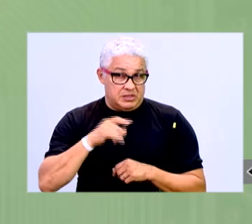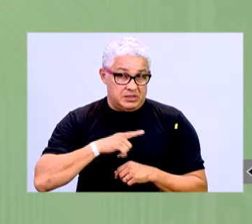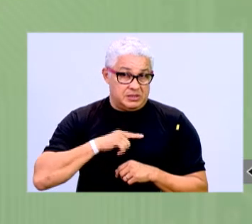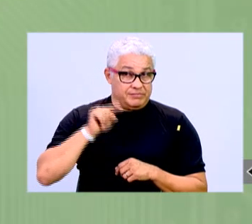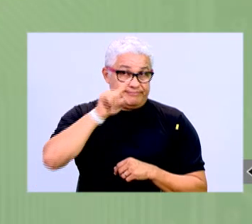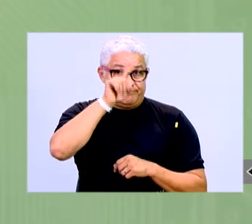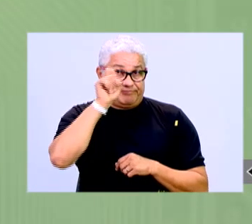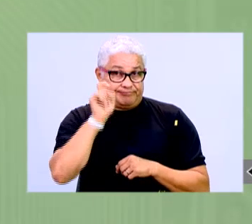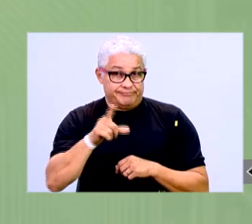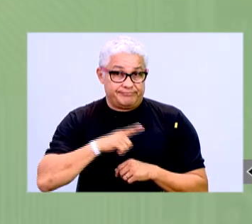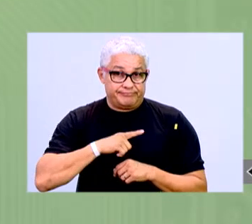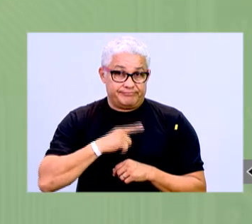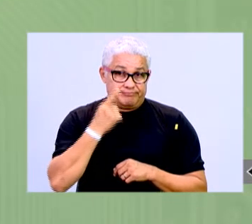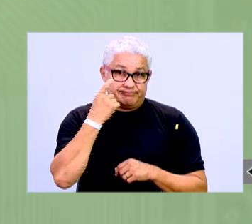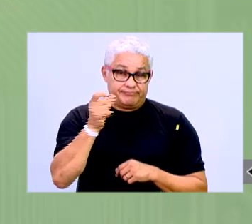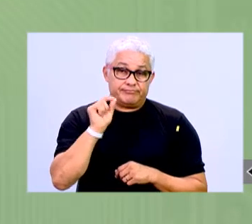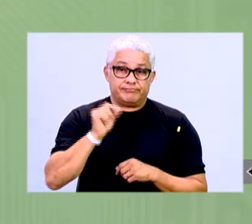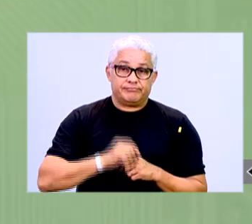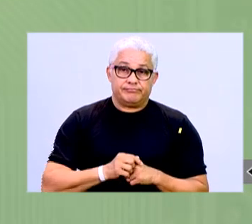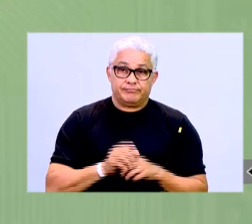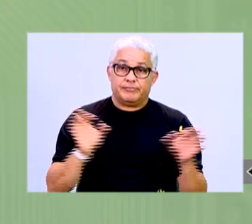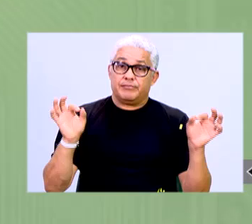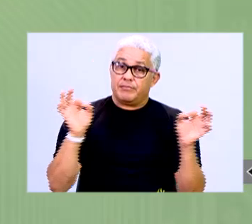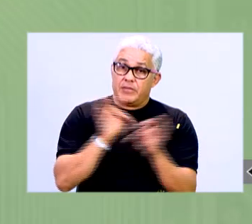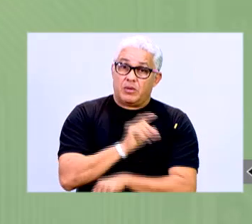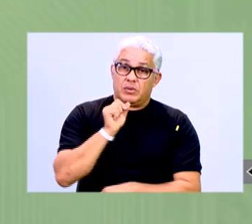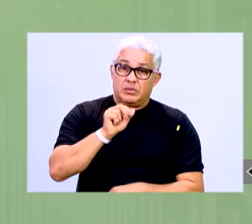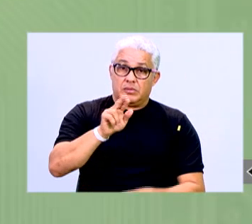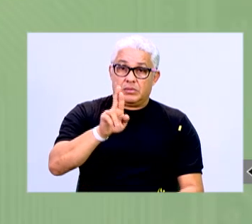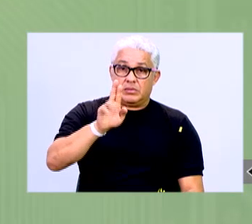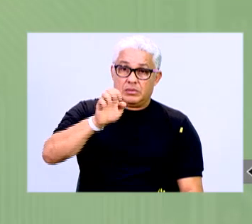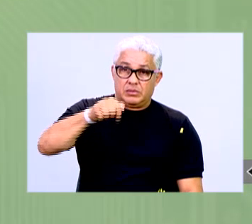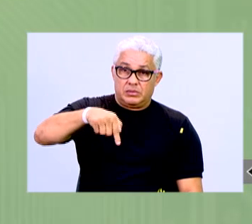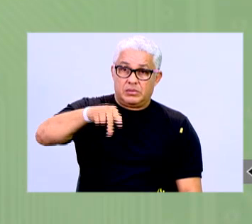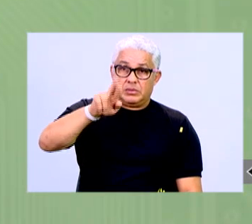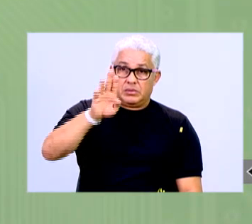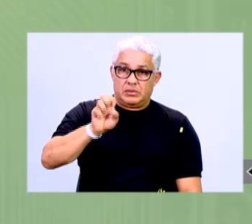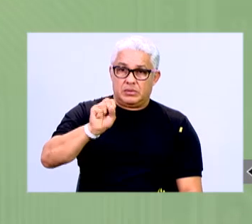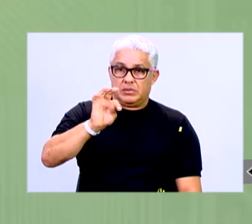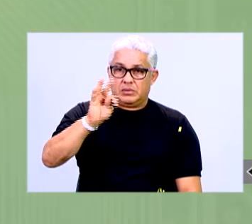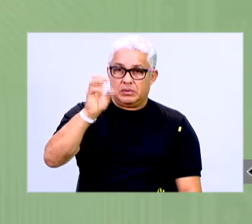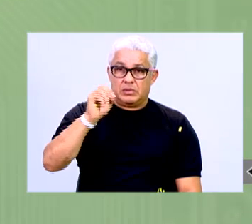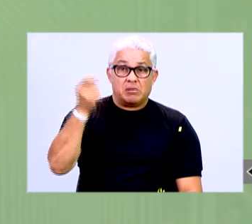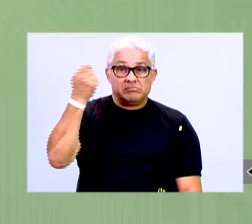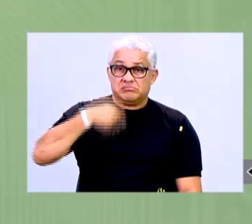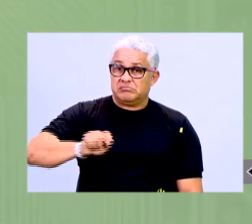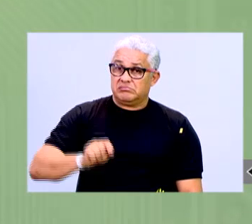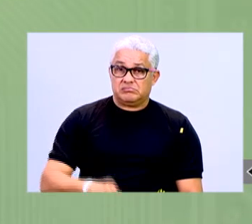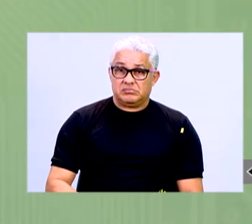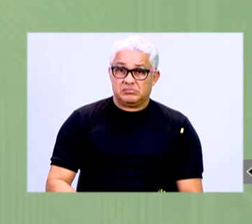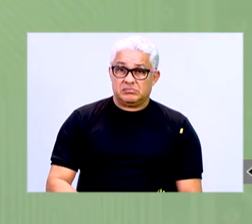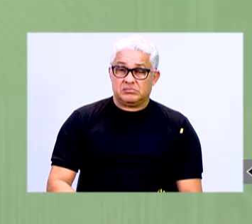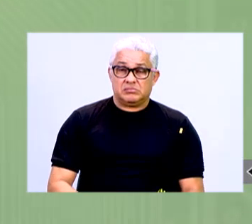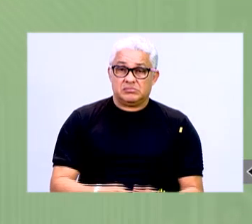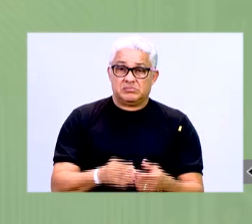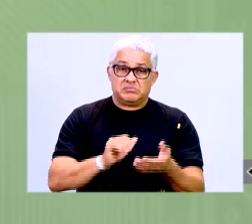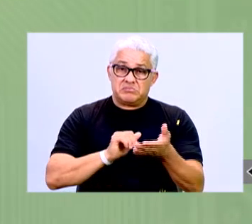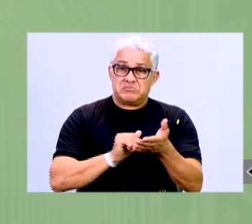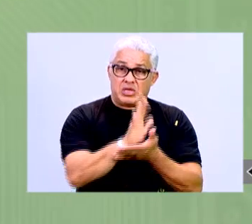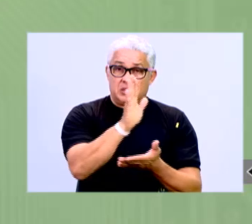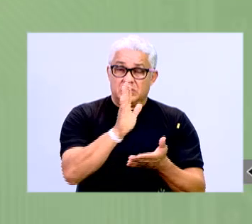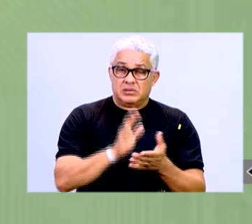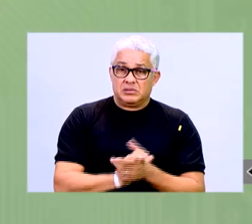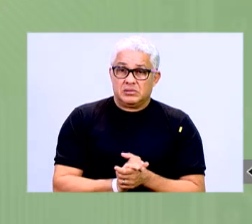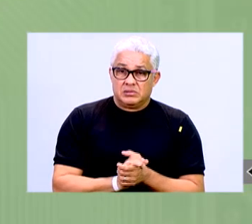interessante ter, nós podemos chegar à conclusão que o requisito não é necessário, ele seria dispensável. Então, o